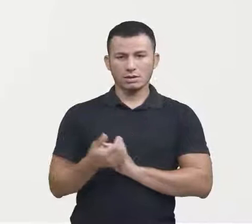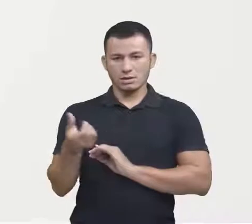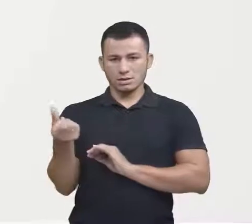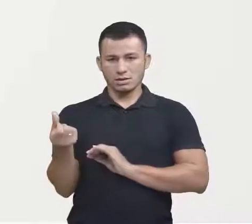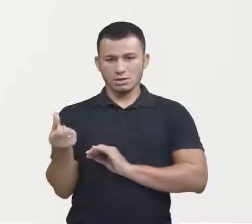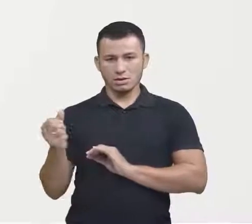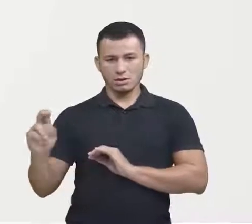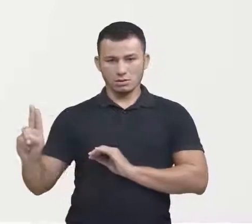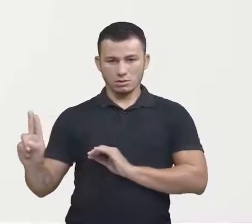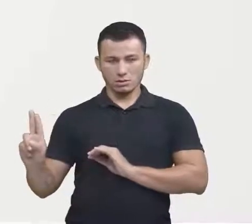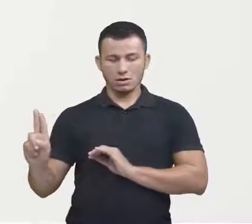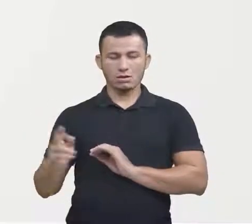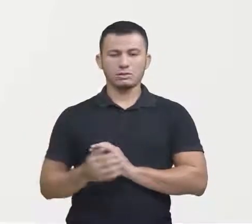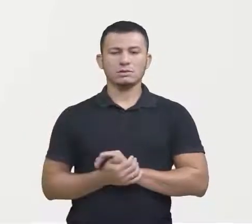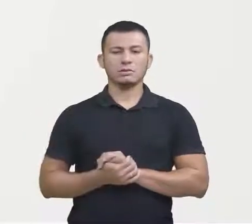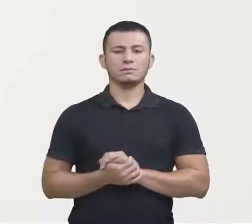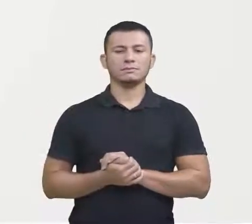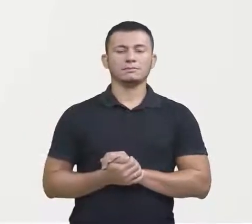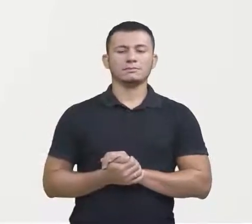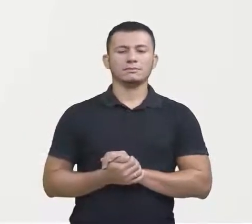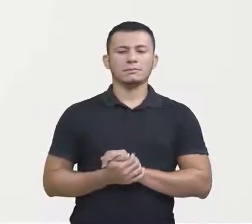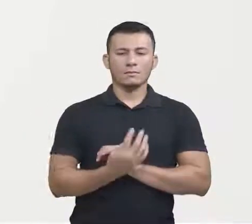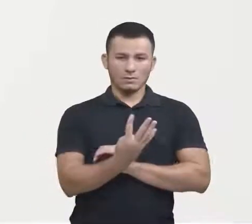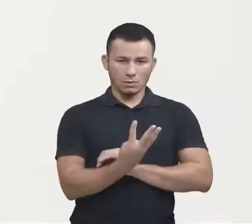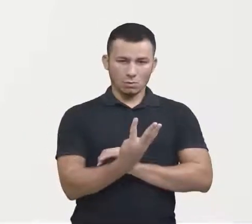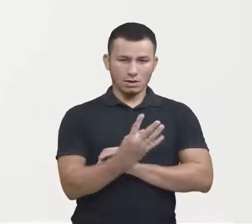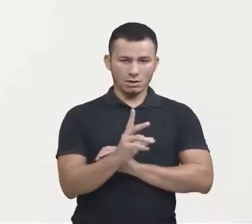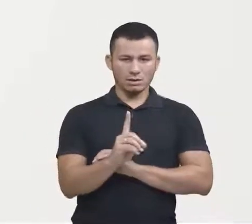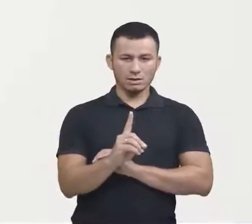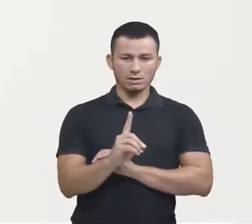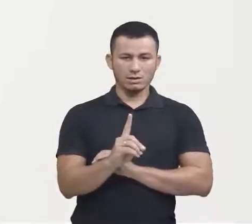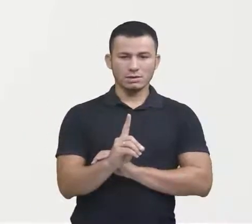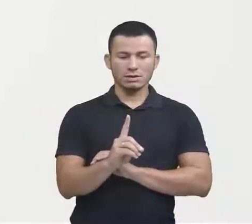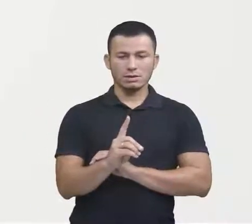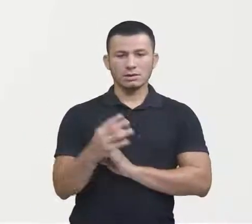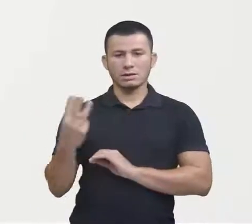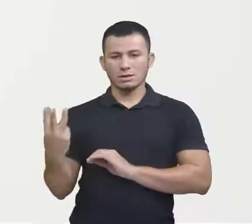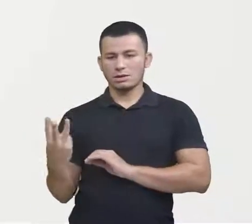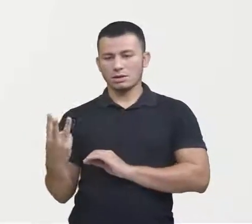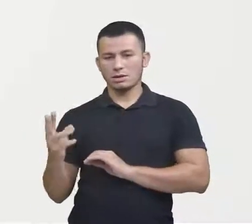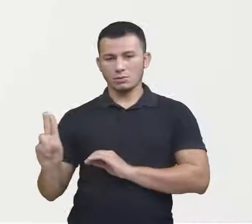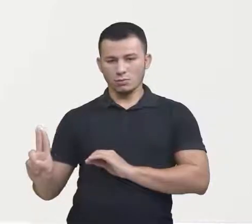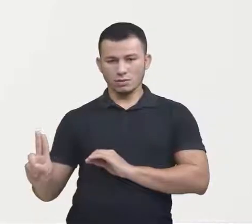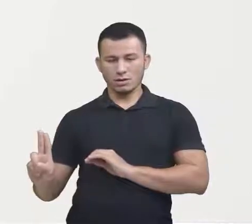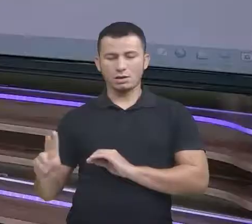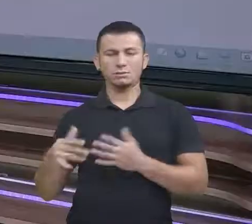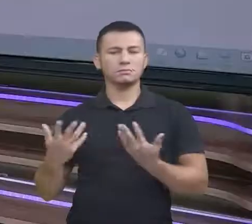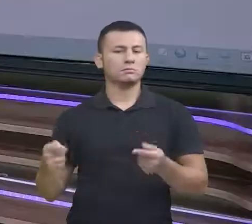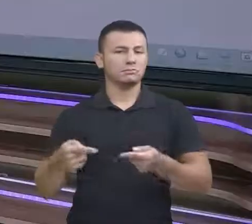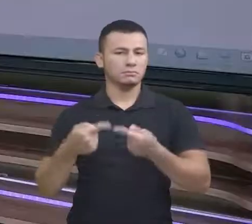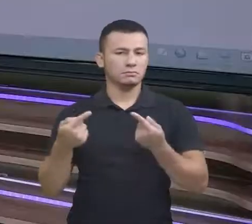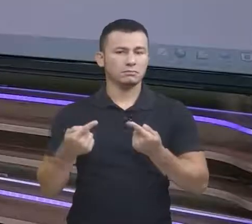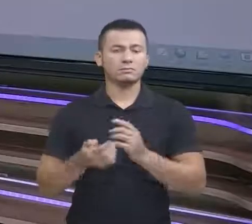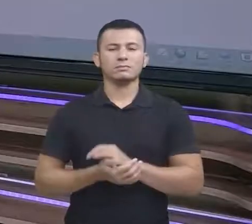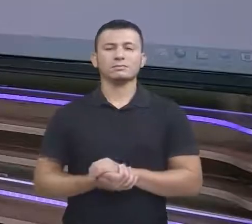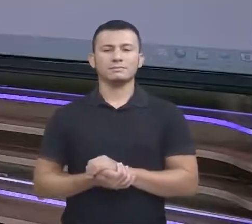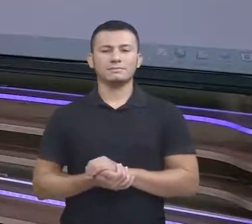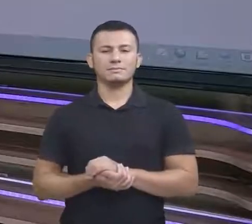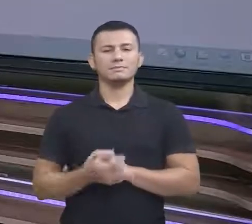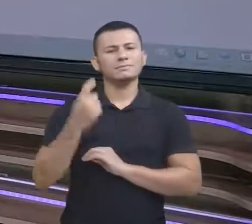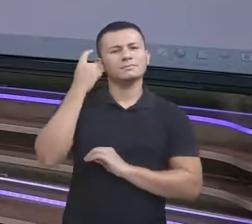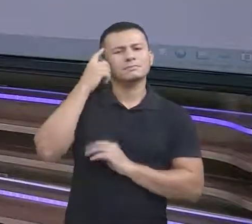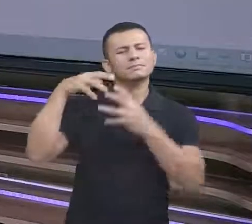unidades ou 4 dezenas e 3 unidades em e